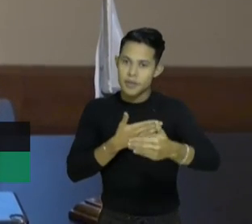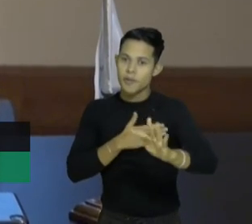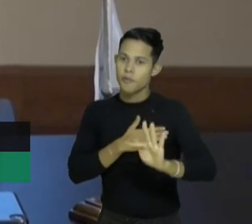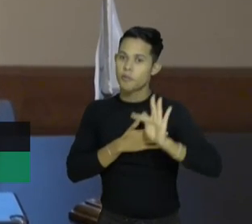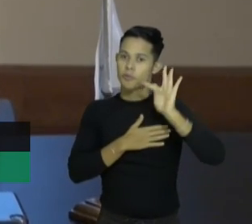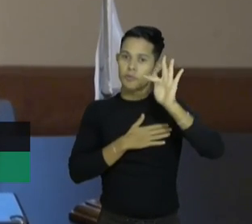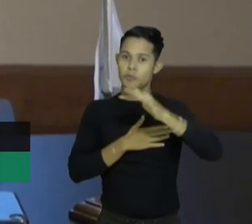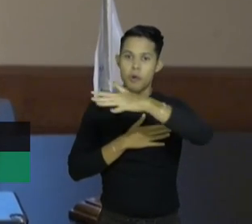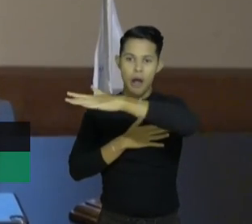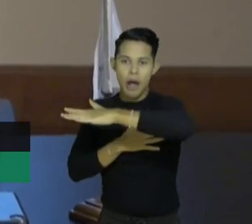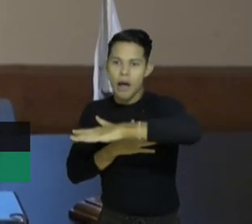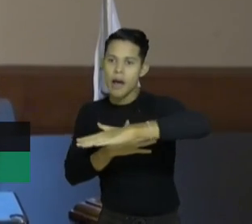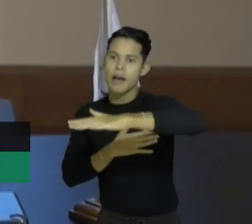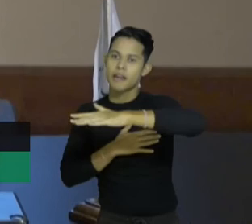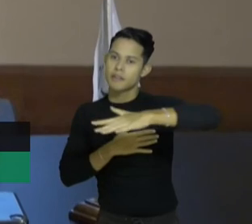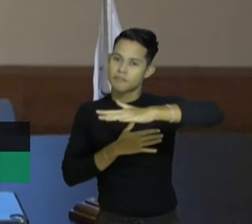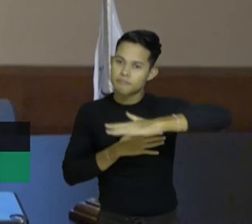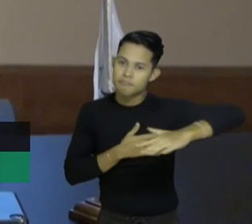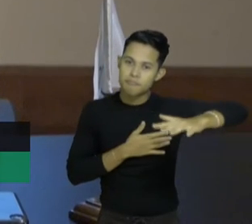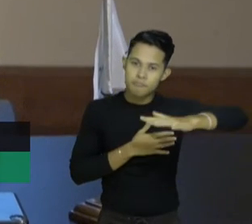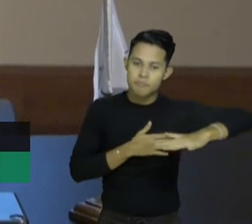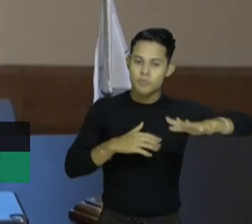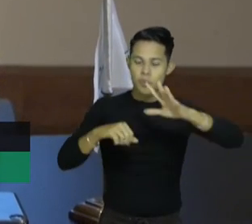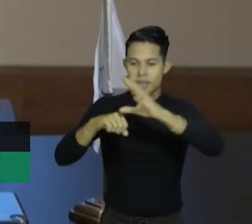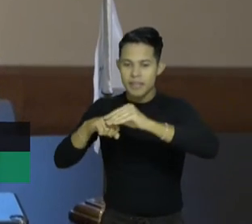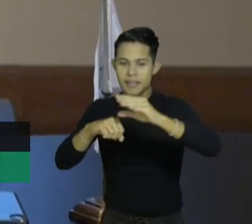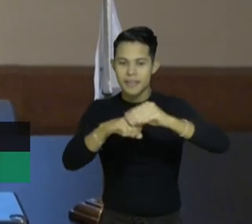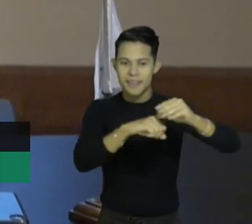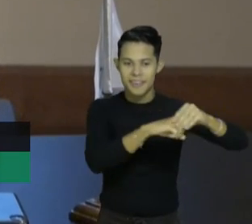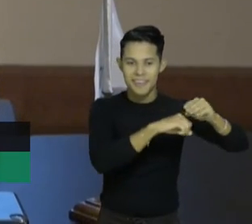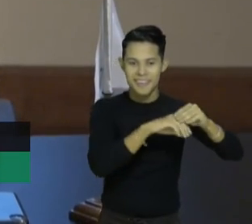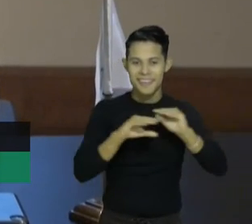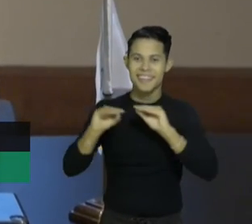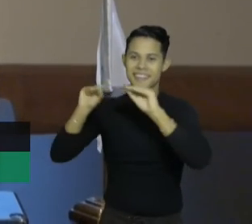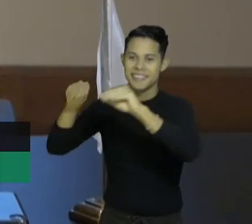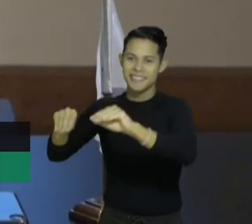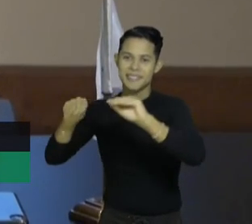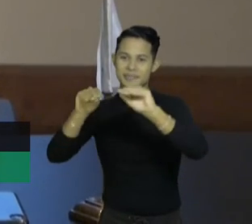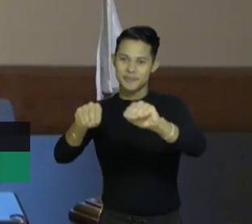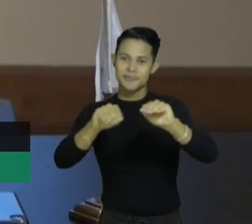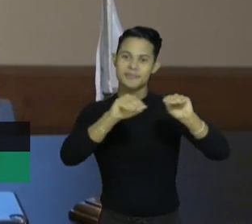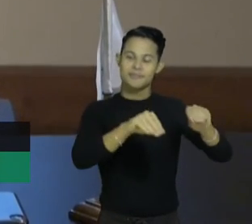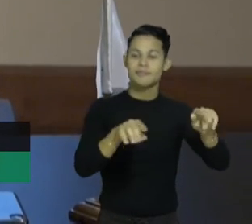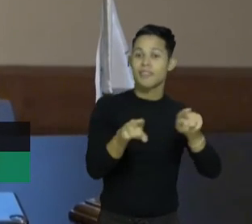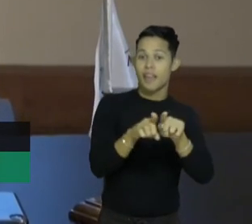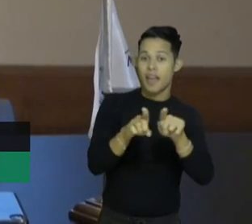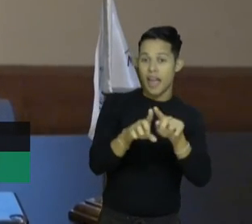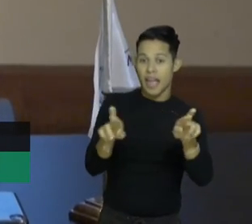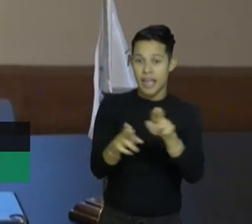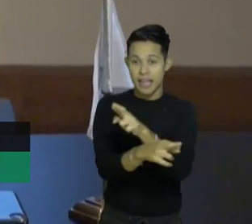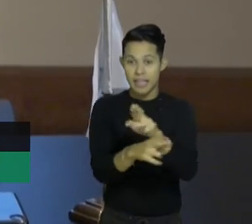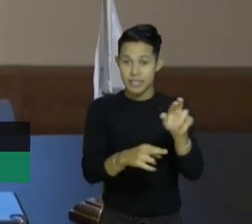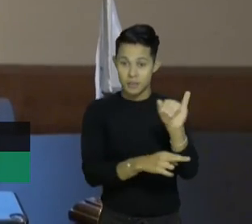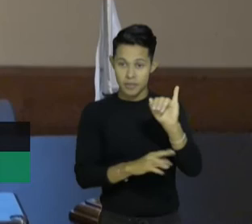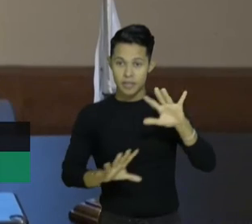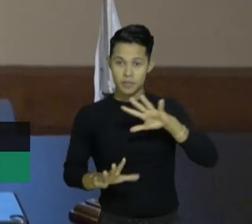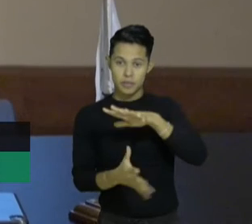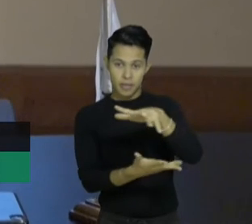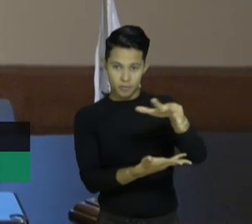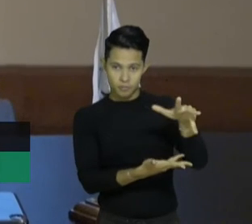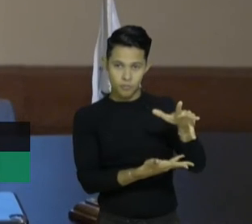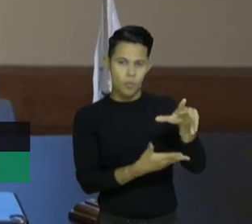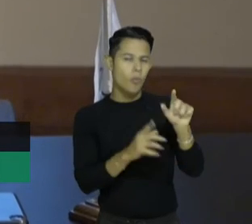áreas de conhecimento e particularmente na questão das relações internacionais que é a sustentabilidade então